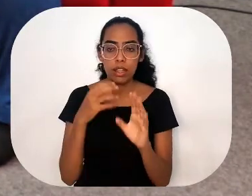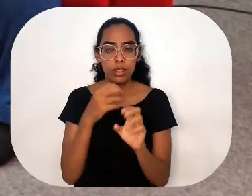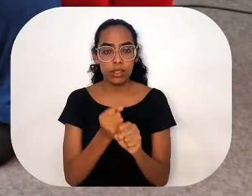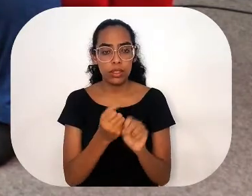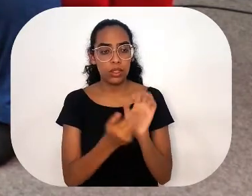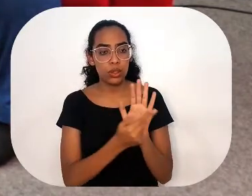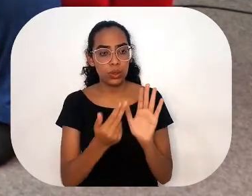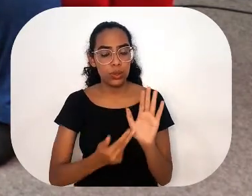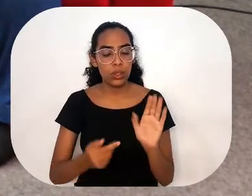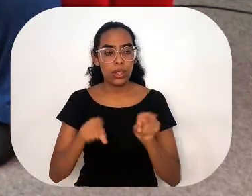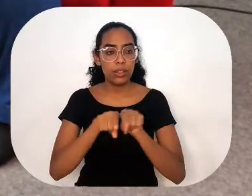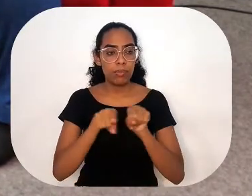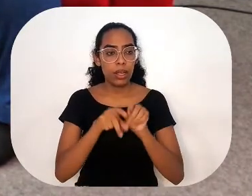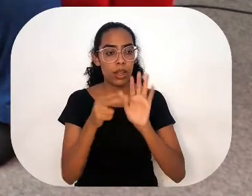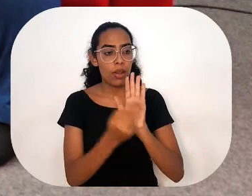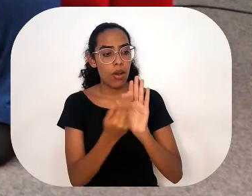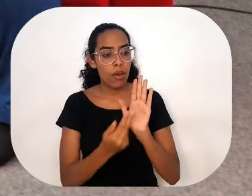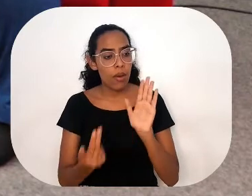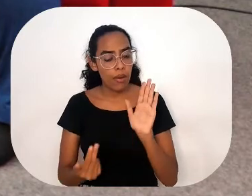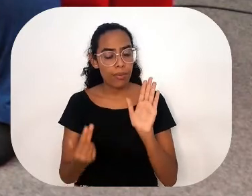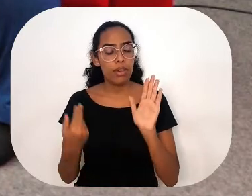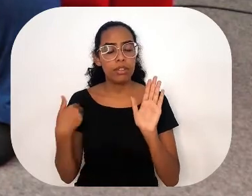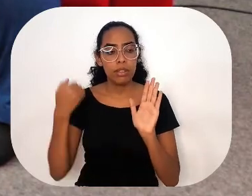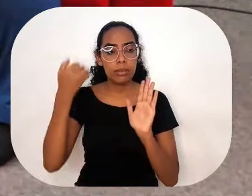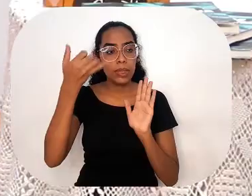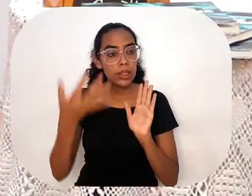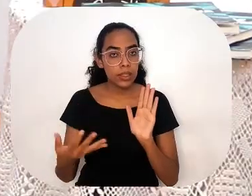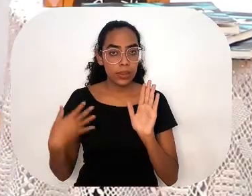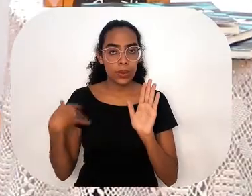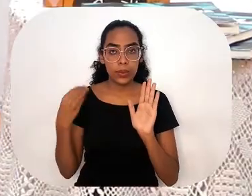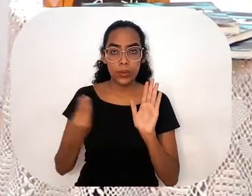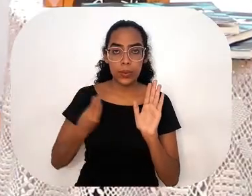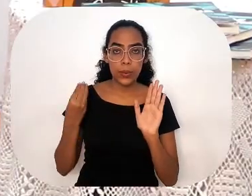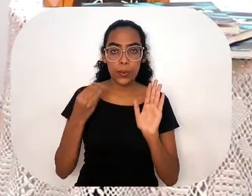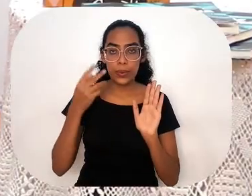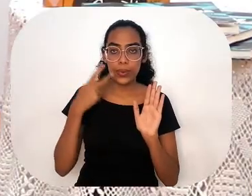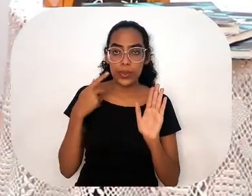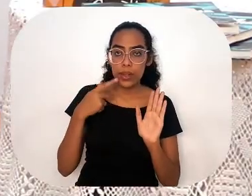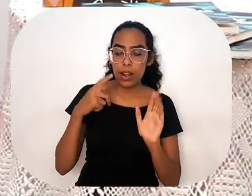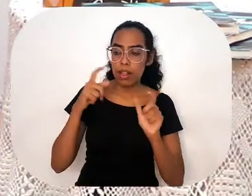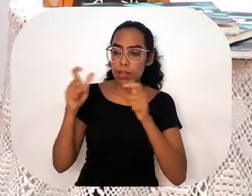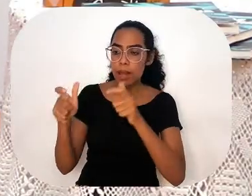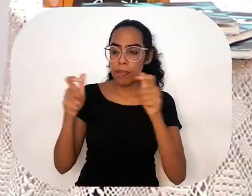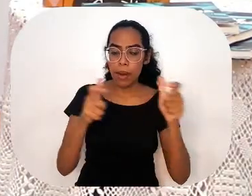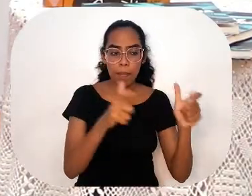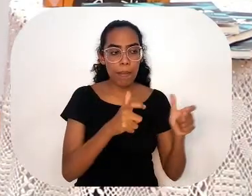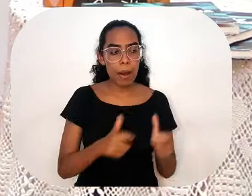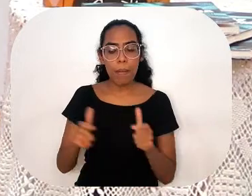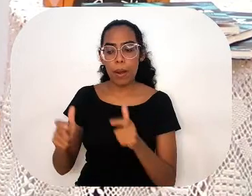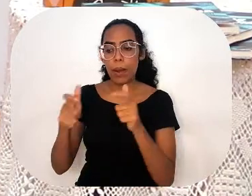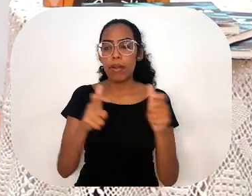na escritora e da sua obra Contando um pouquinho do Ceará só que de um viés mais como eu gosto de falar